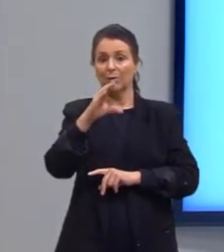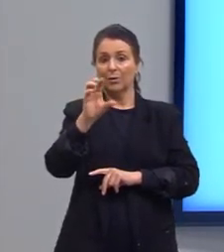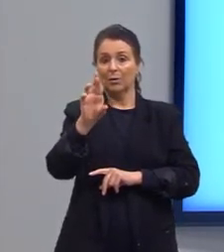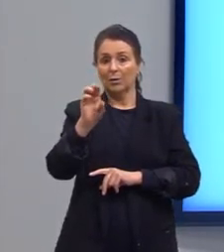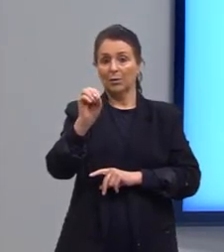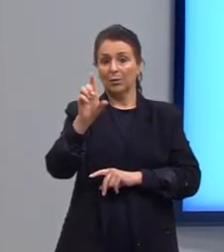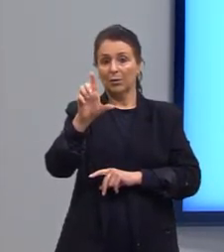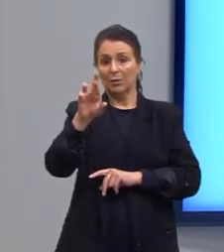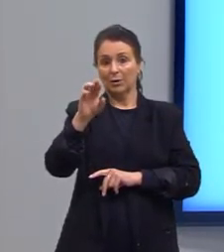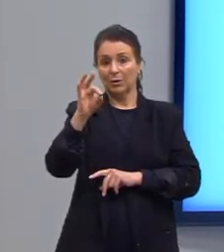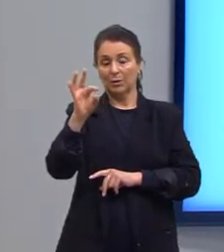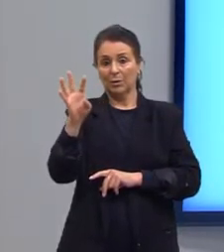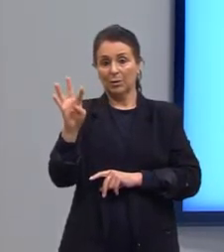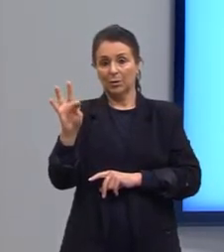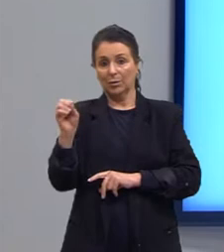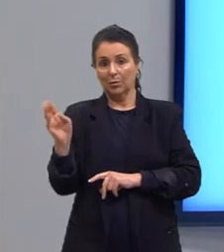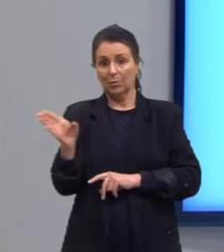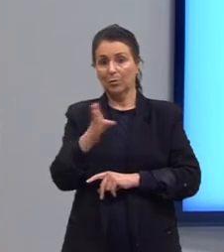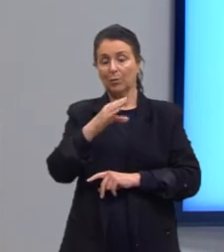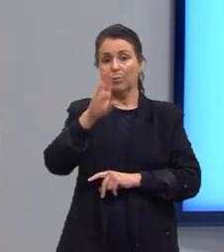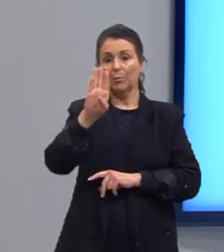ou então mista